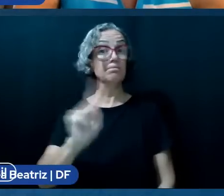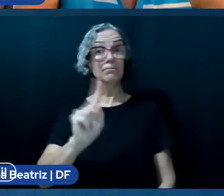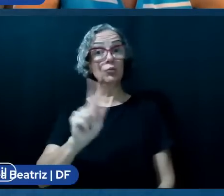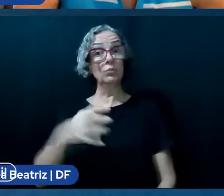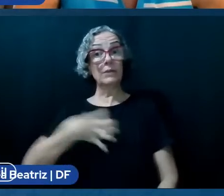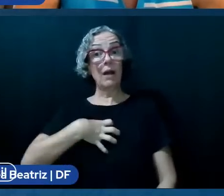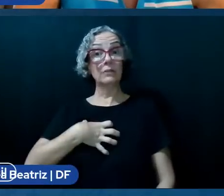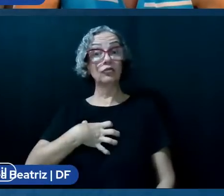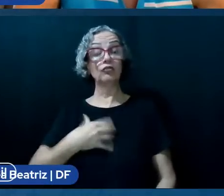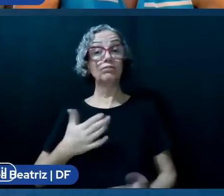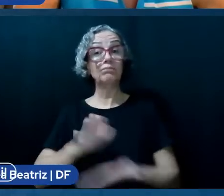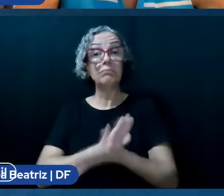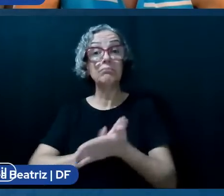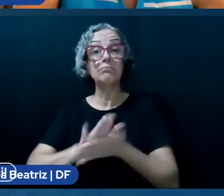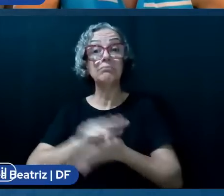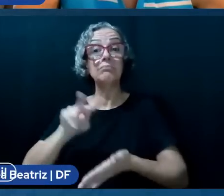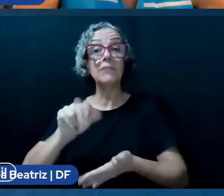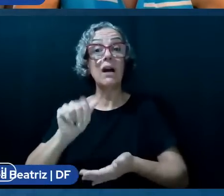que